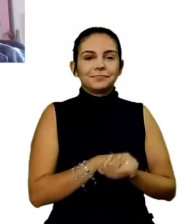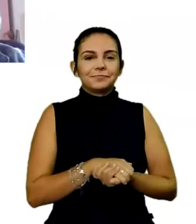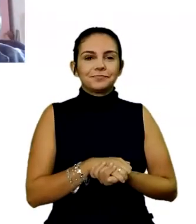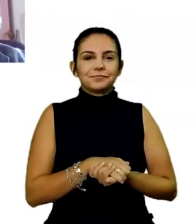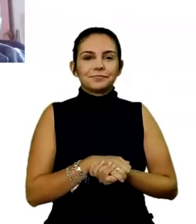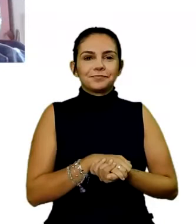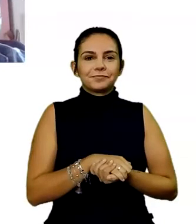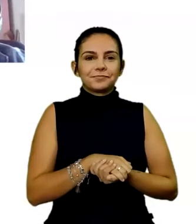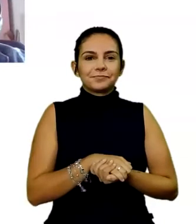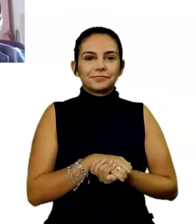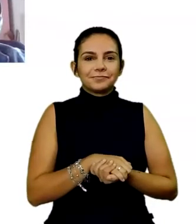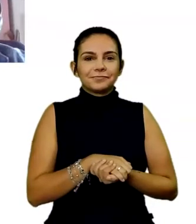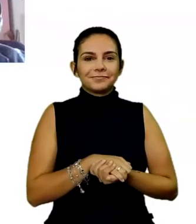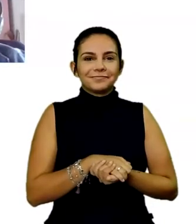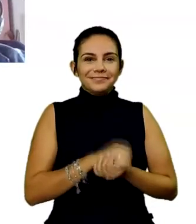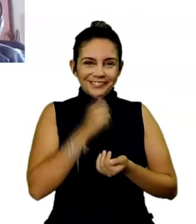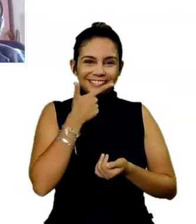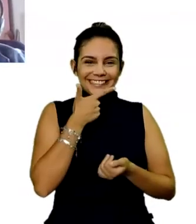Então...